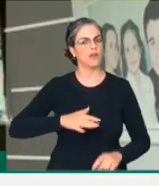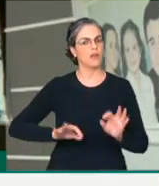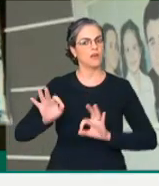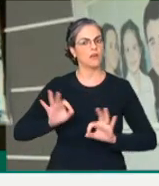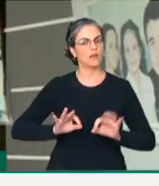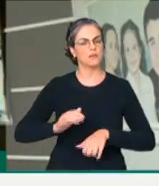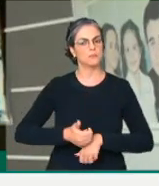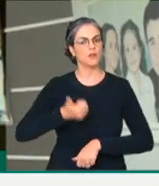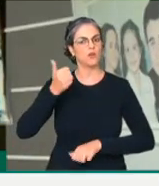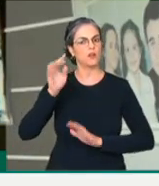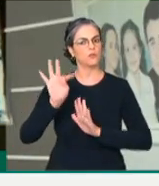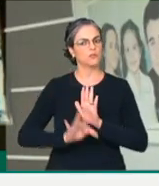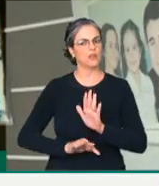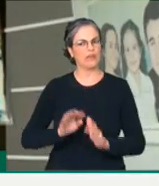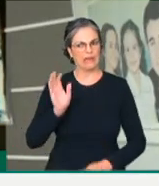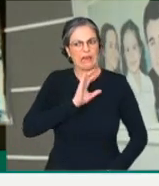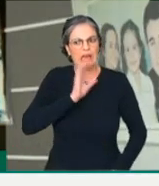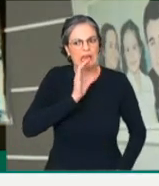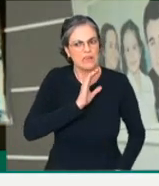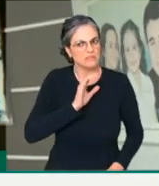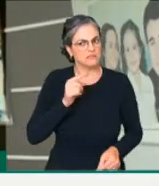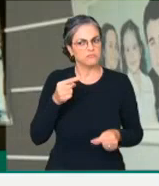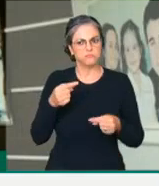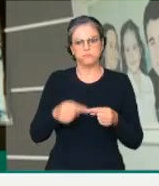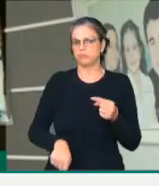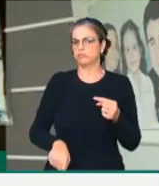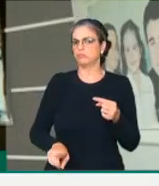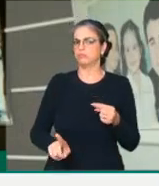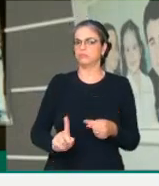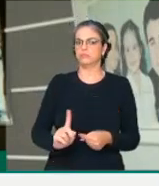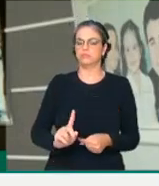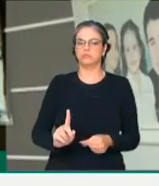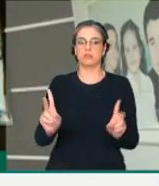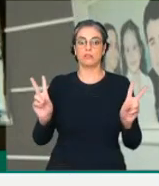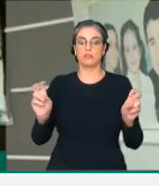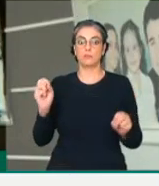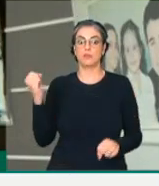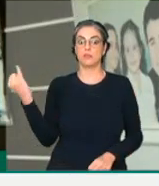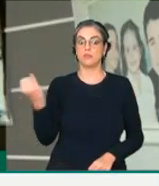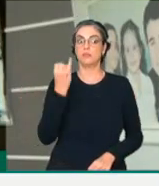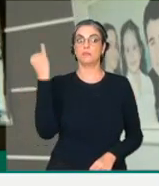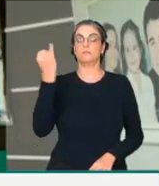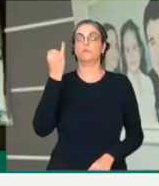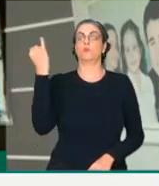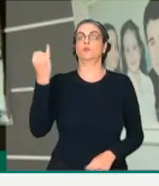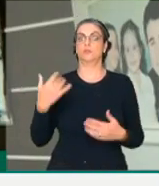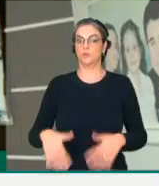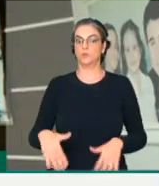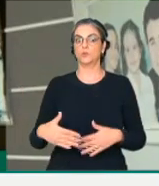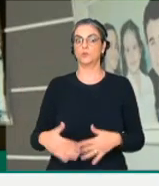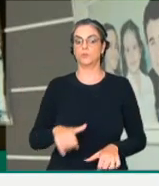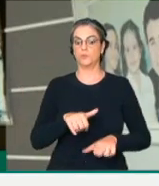texto. Esta pressa não condiz com a magnitude de uma mudança de estatura